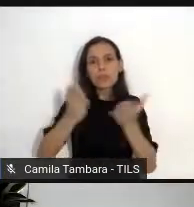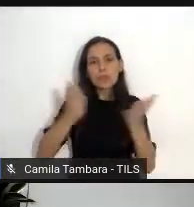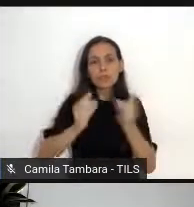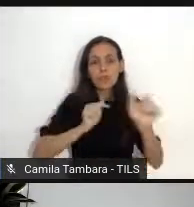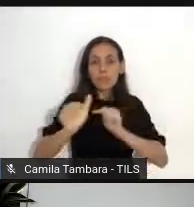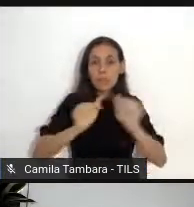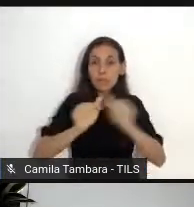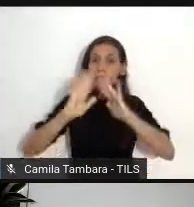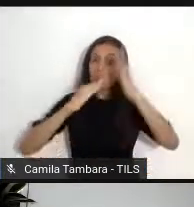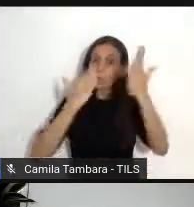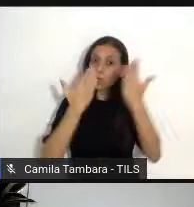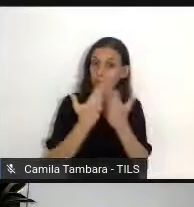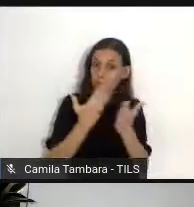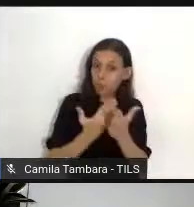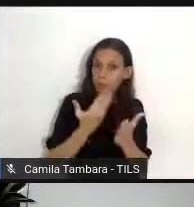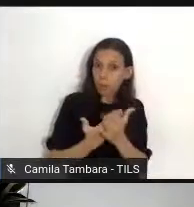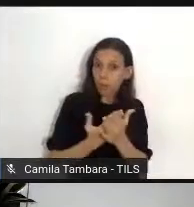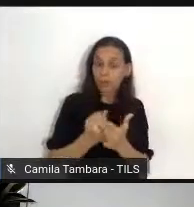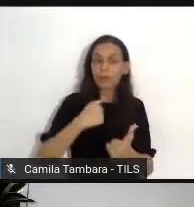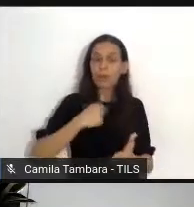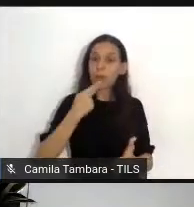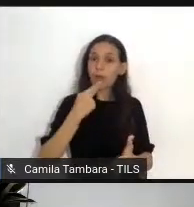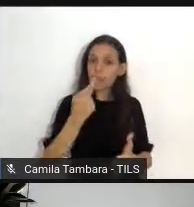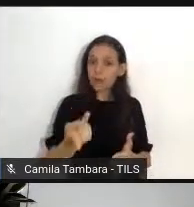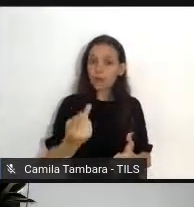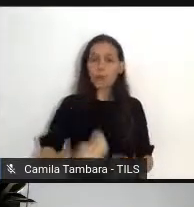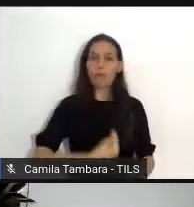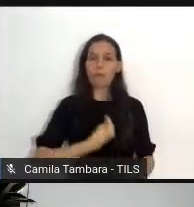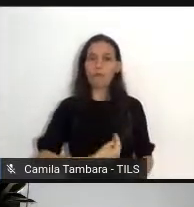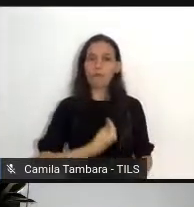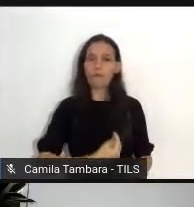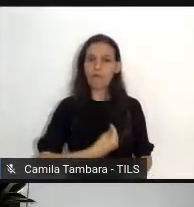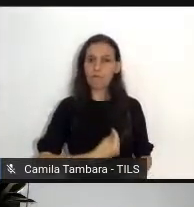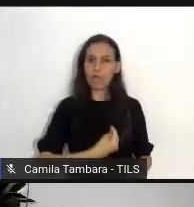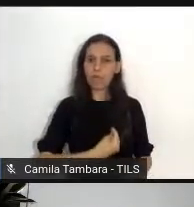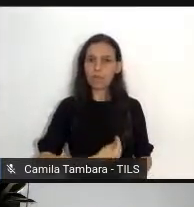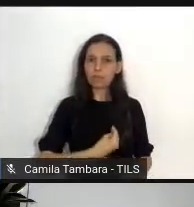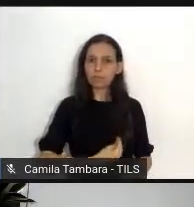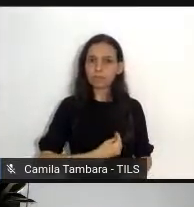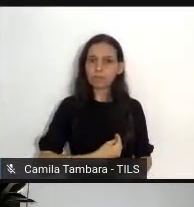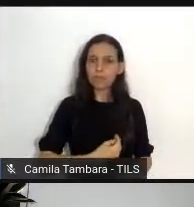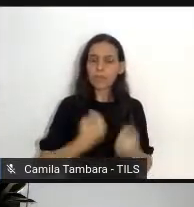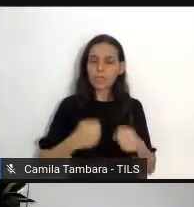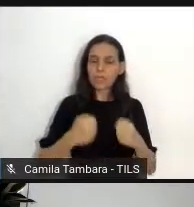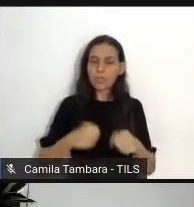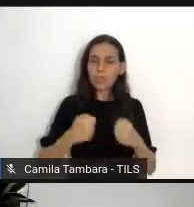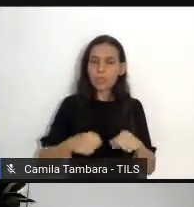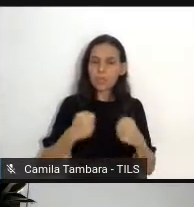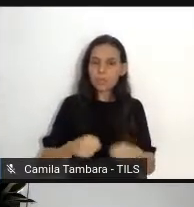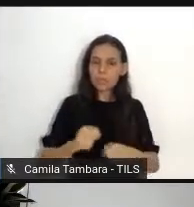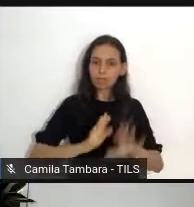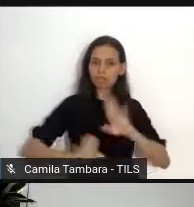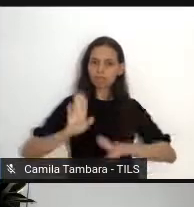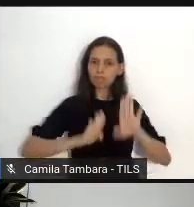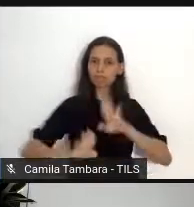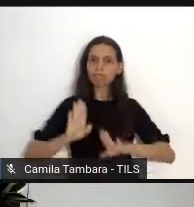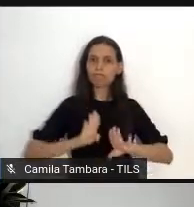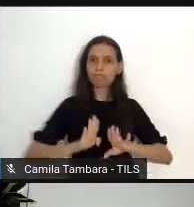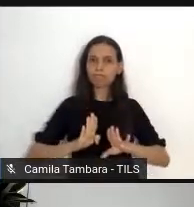escola que realmente, assim, eu costumo dizer que na vida a prevenção é a melhor coisa que existe, né?